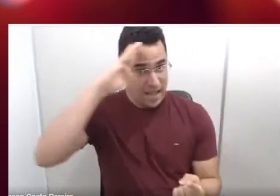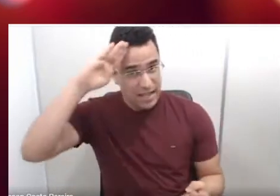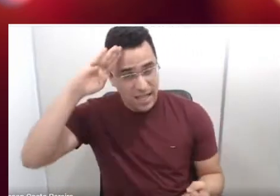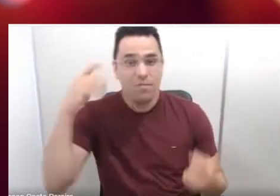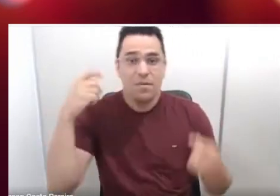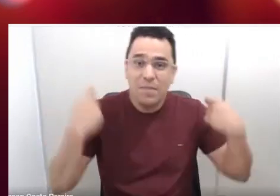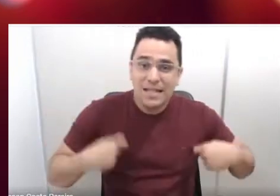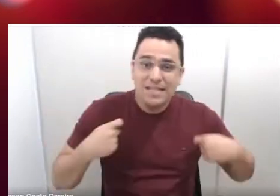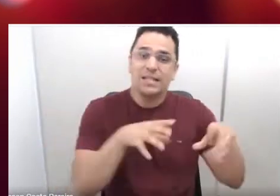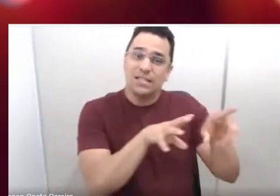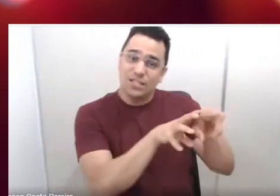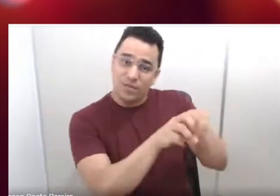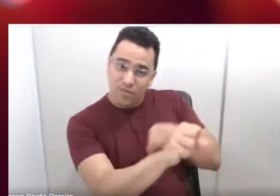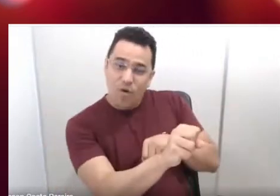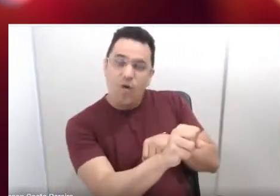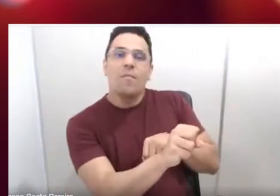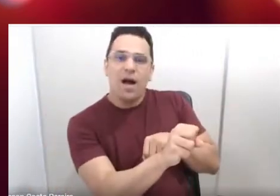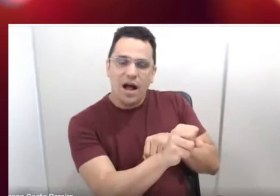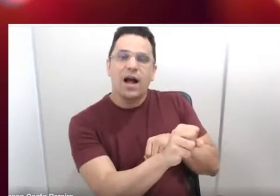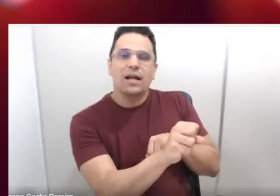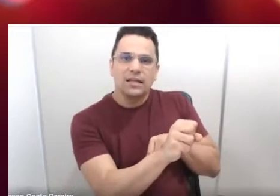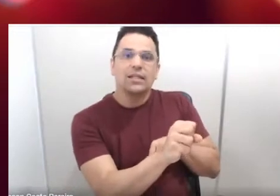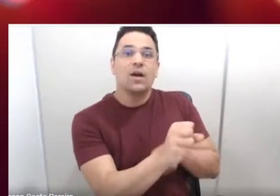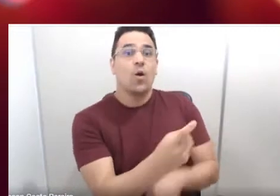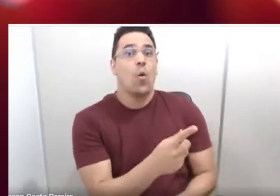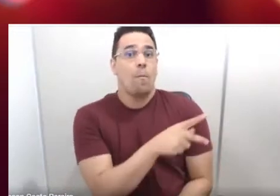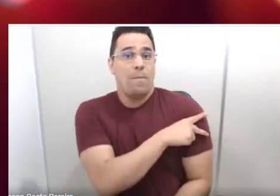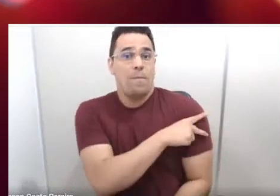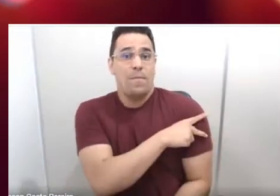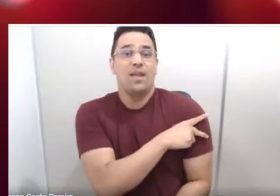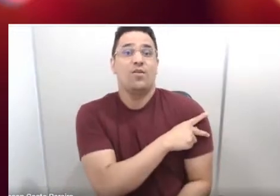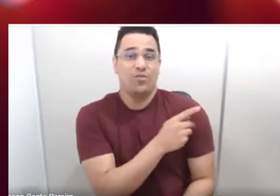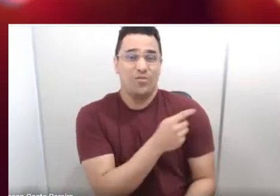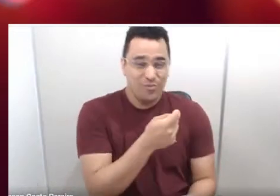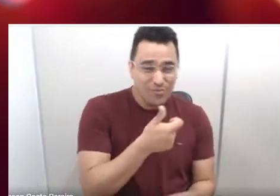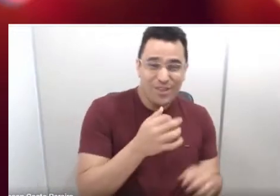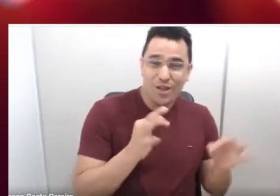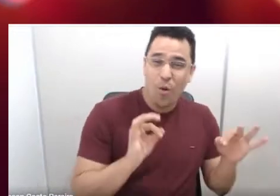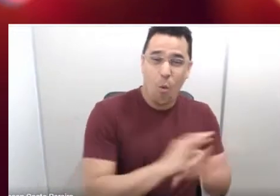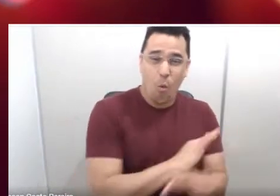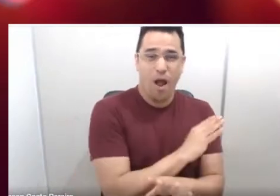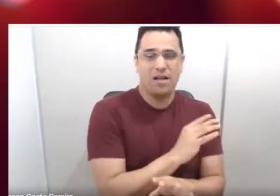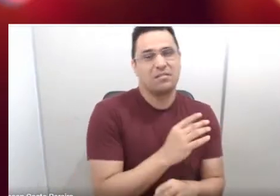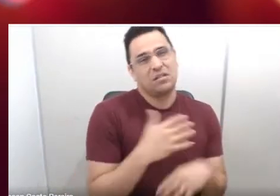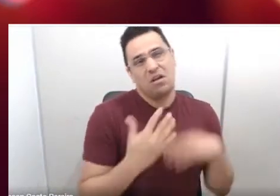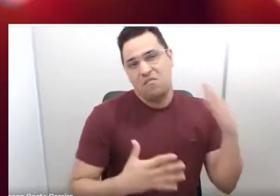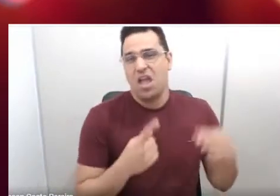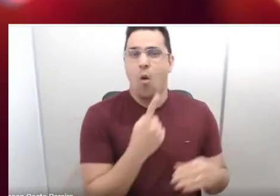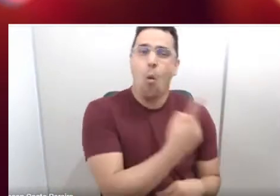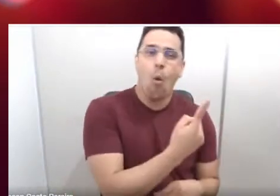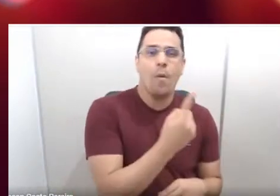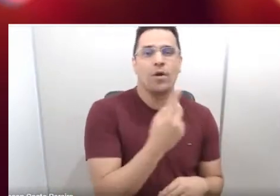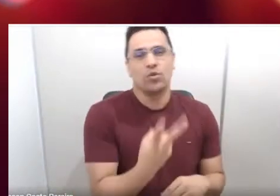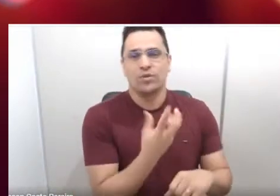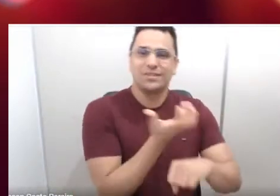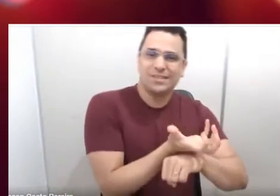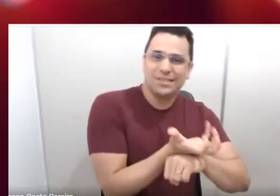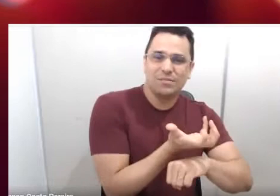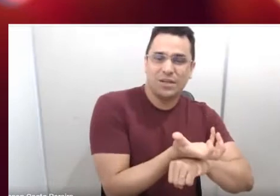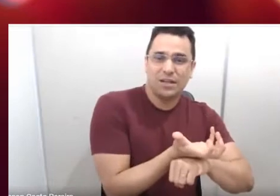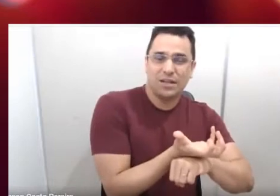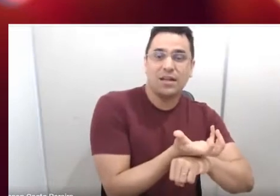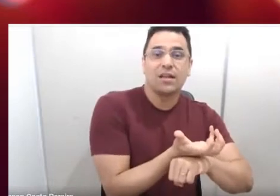formar no início do período, que iam se formar no início desse semestre, né, faltando uma, duas disciplinas, ou só defesa